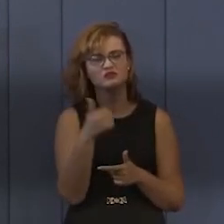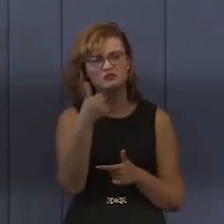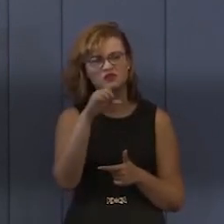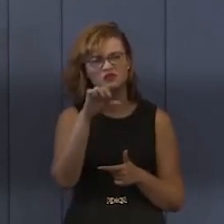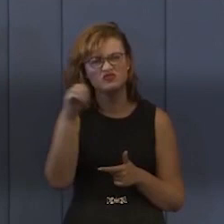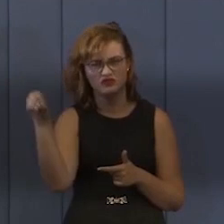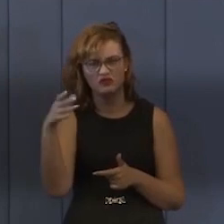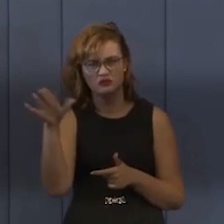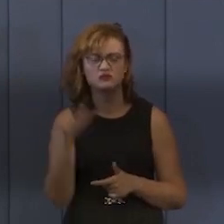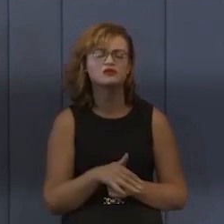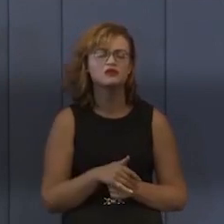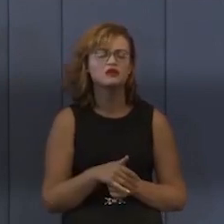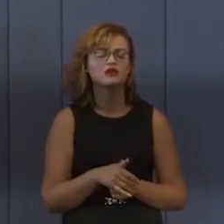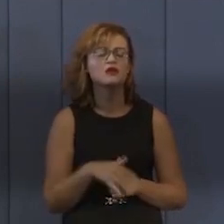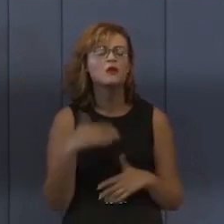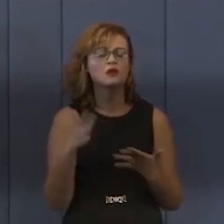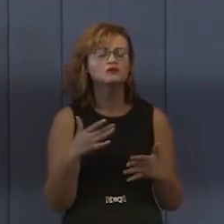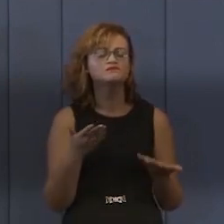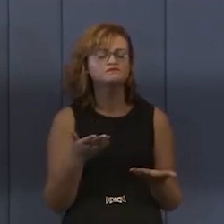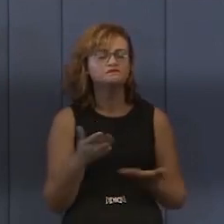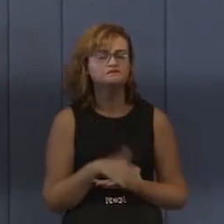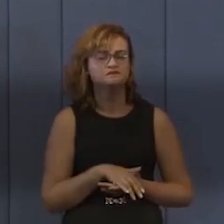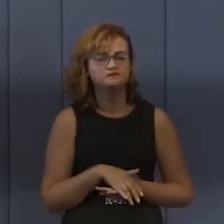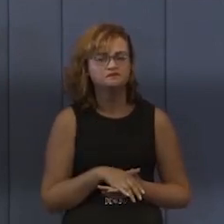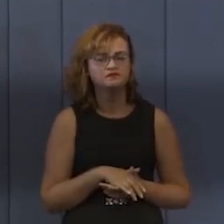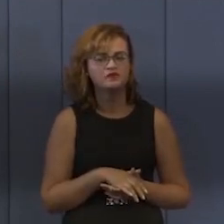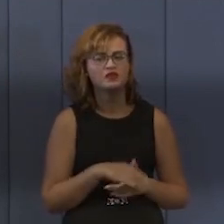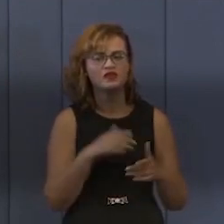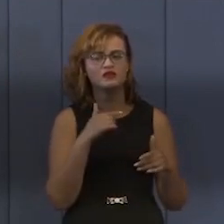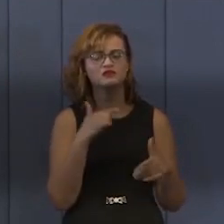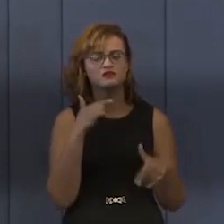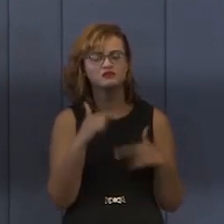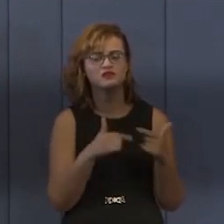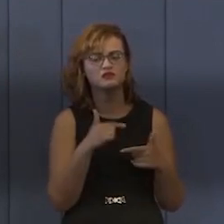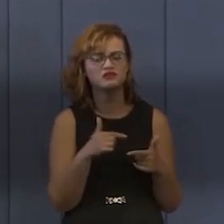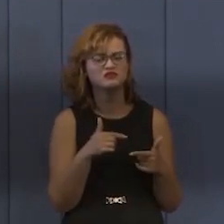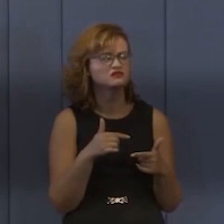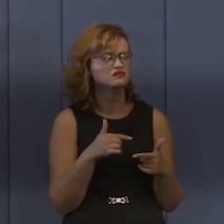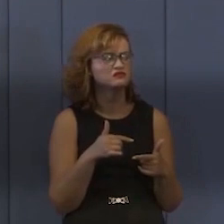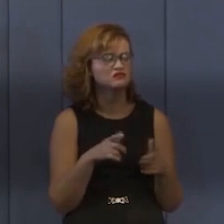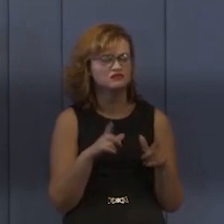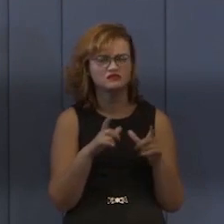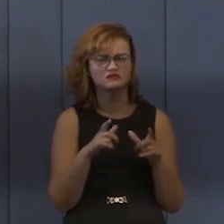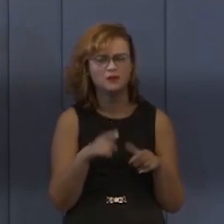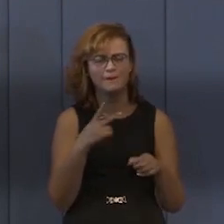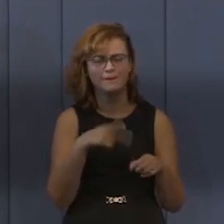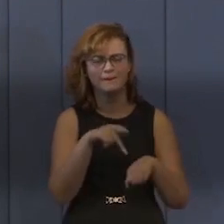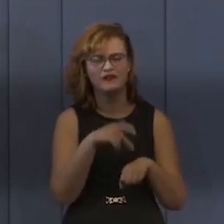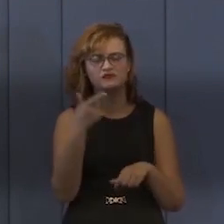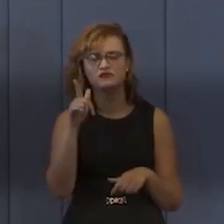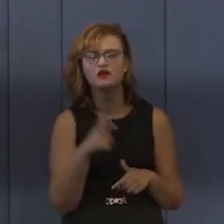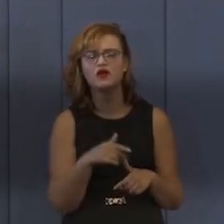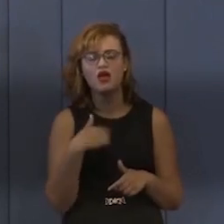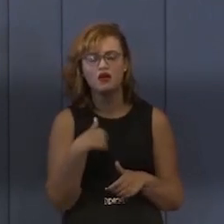Eu advoguei em mercado de capitais nos anos 90, quando trabalhávamos no Machado Meyer,